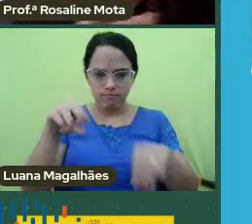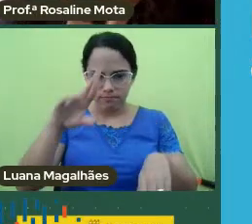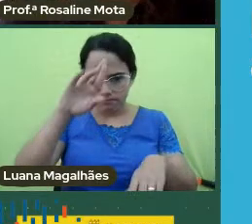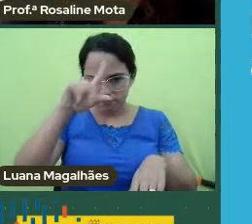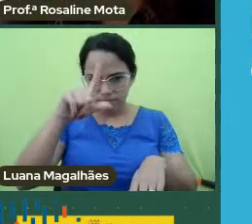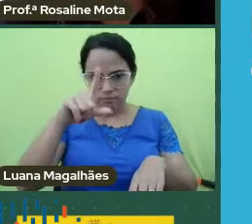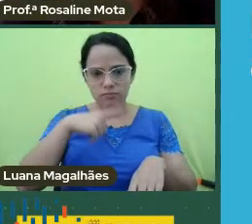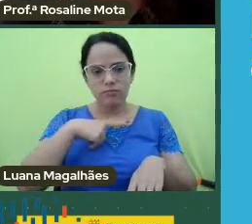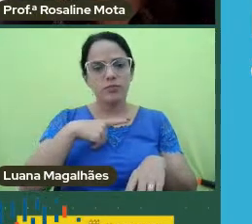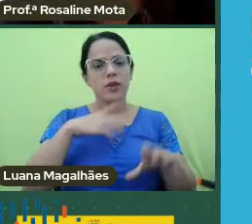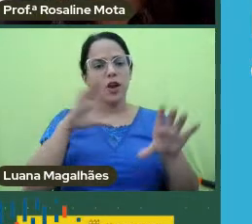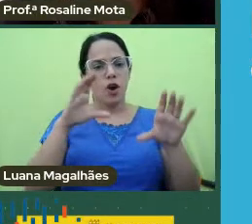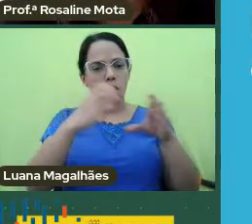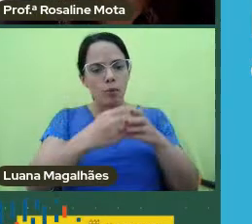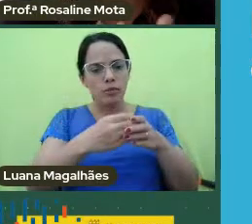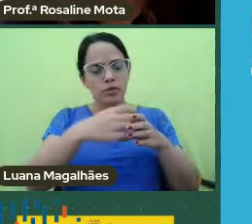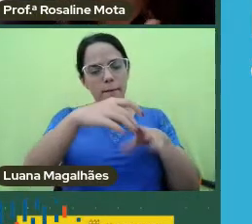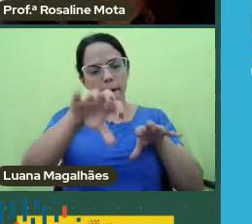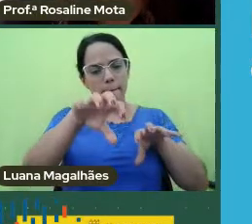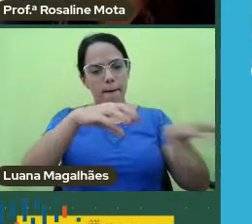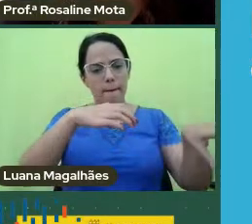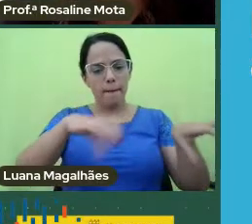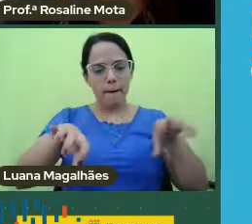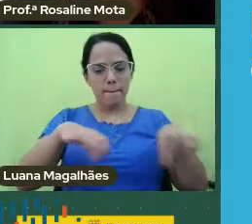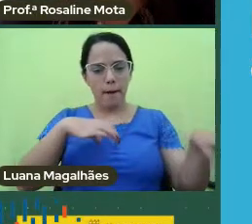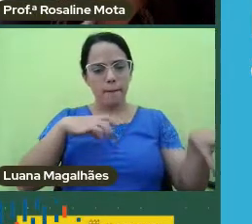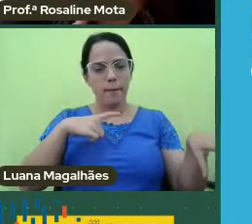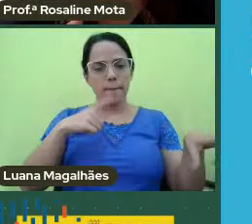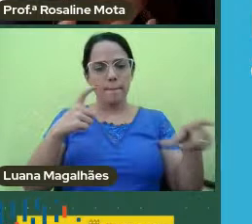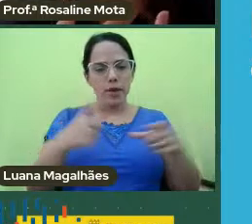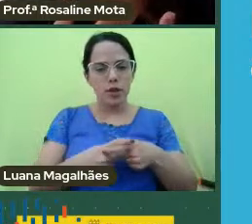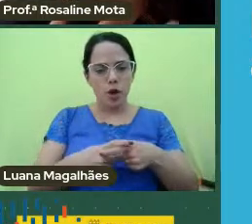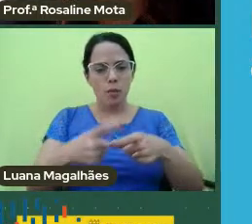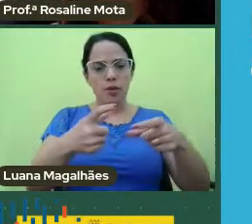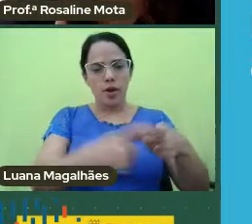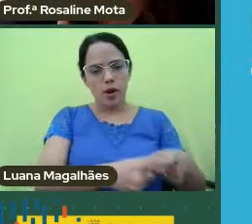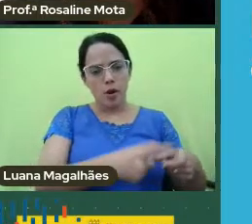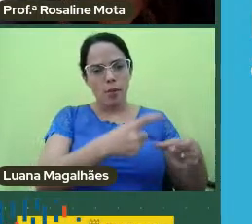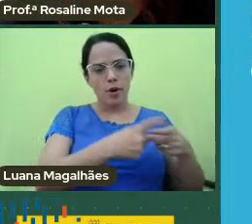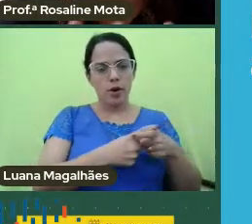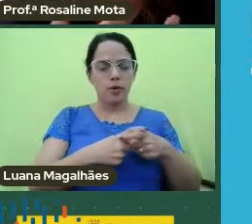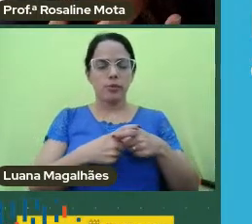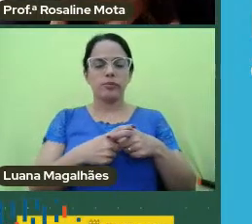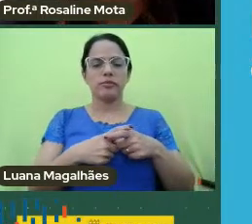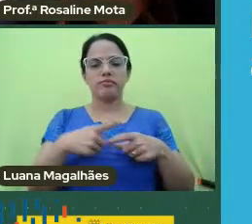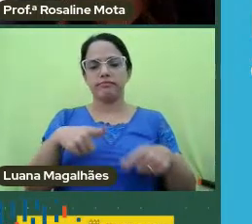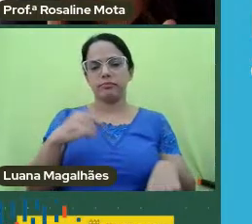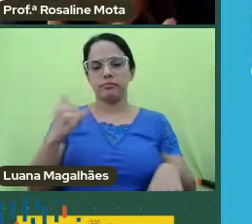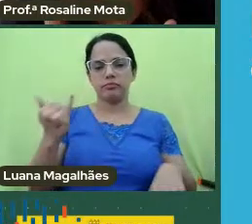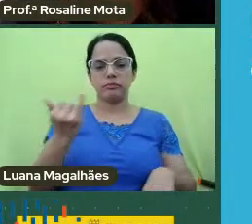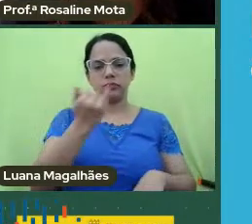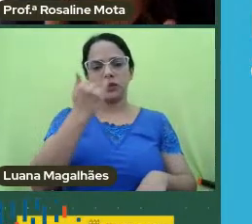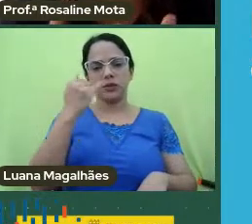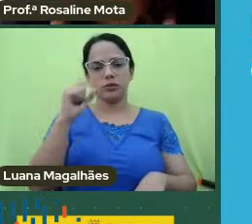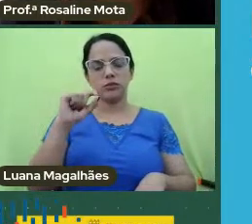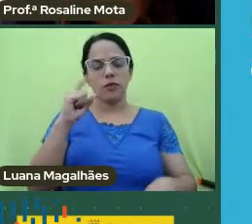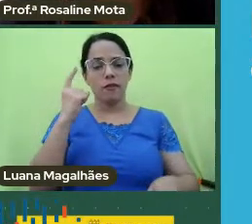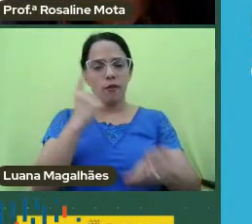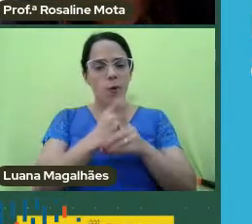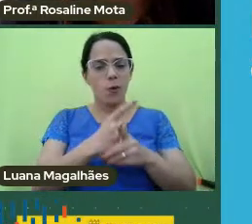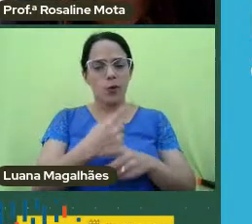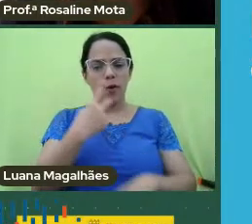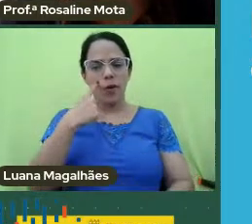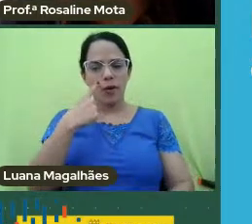são subcomissões dentro dessas comissões. É muito importante atentar para a identificação das